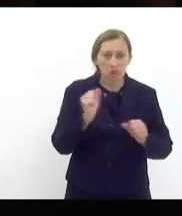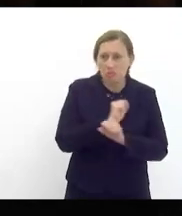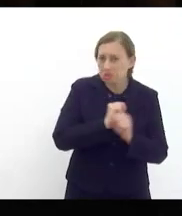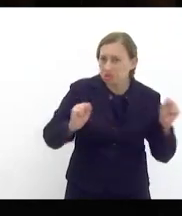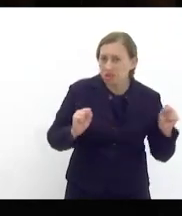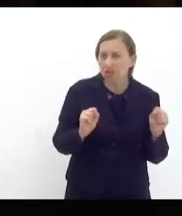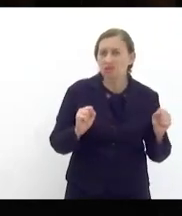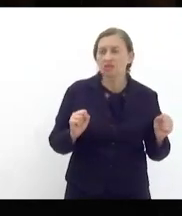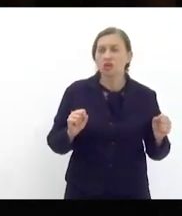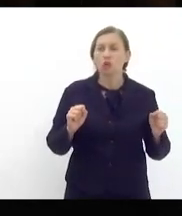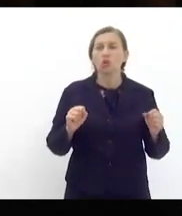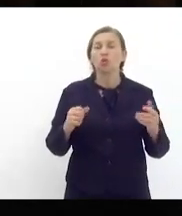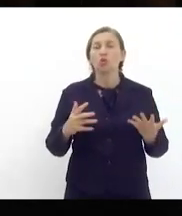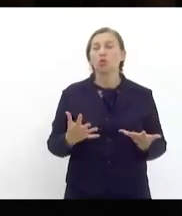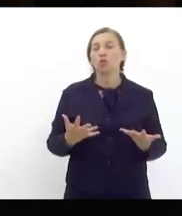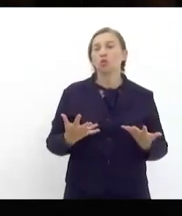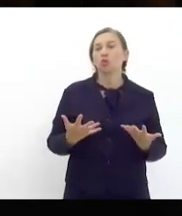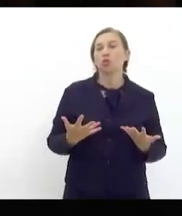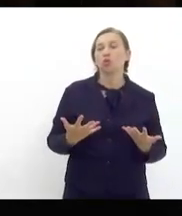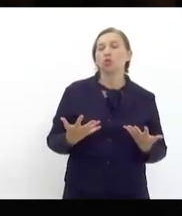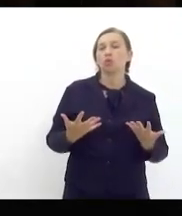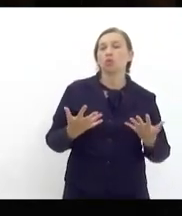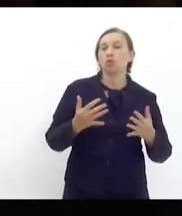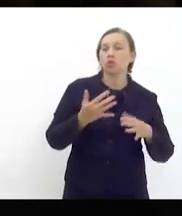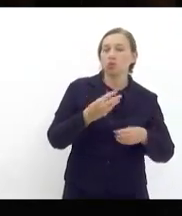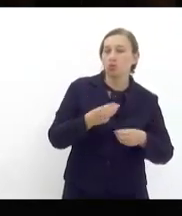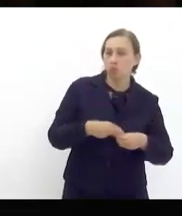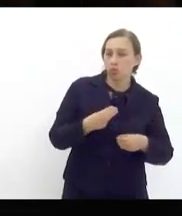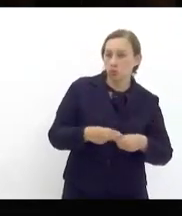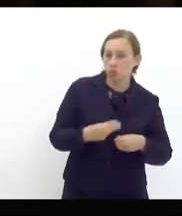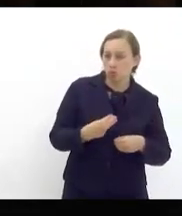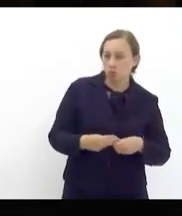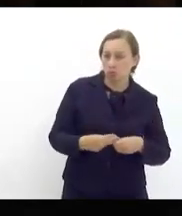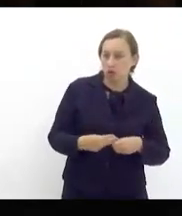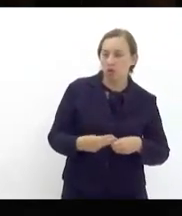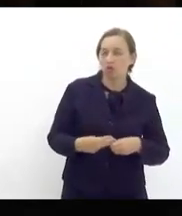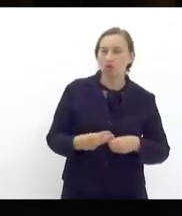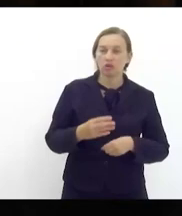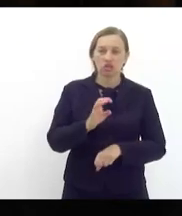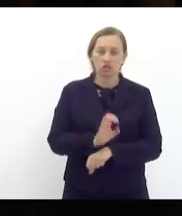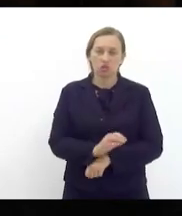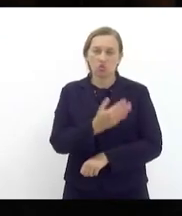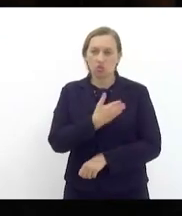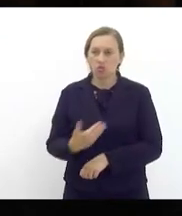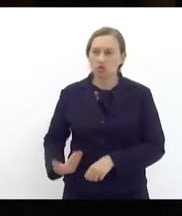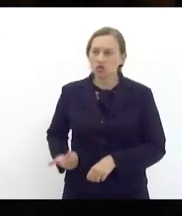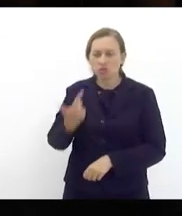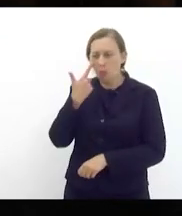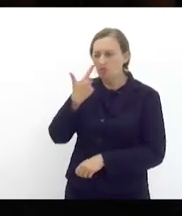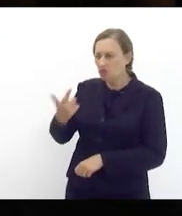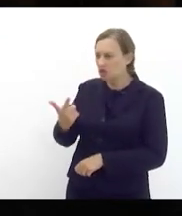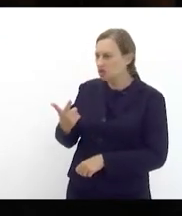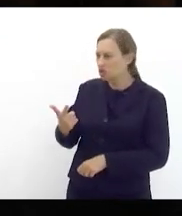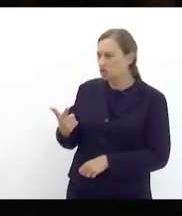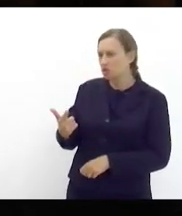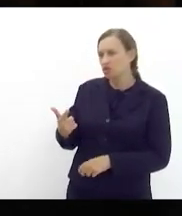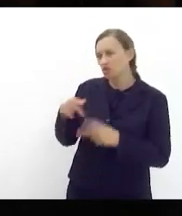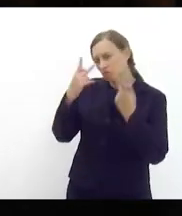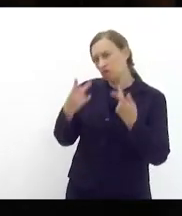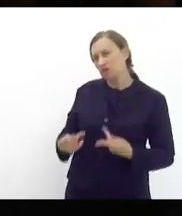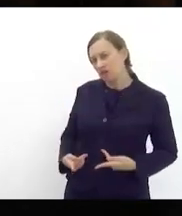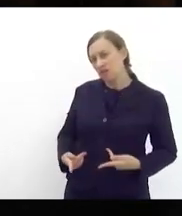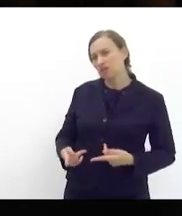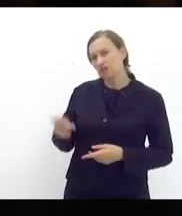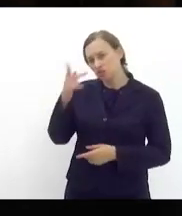que os governos, tanto municipal quanto estadual, não olhem a dignidade humana dessas pessoas. E aí foram